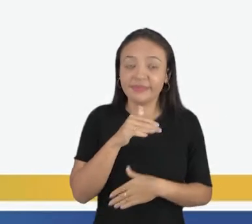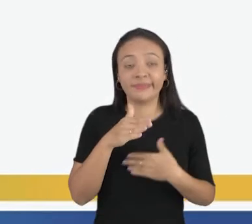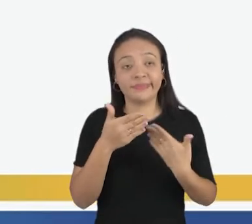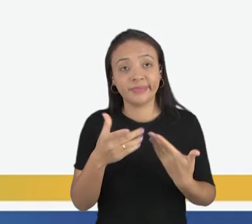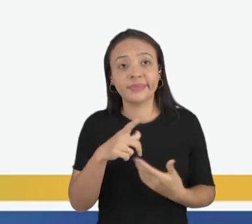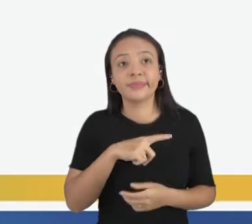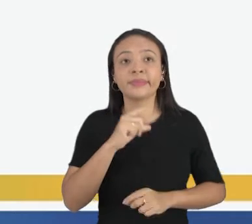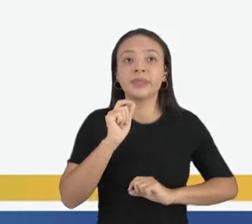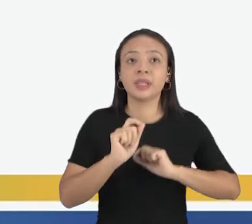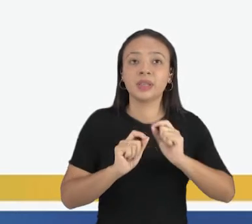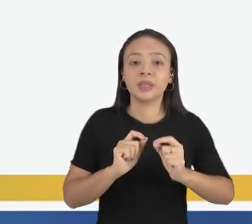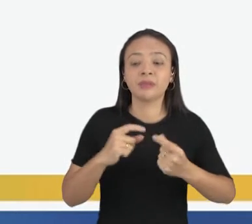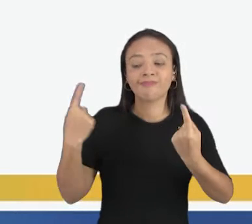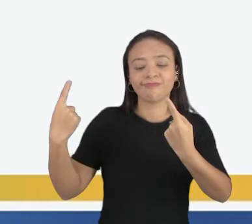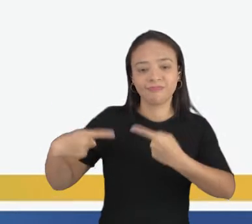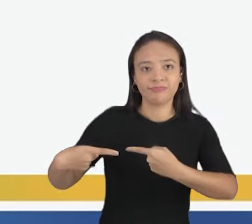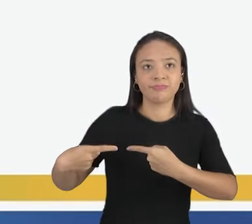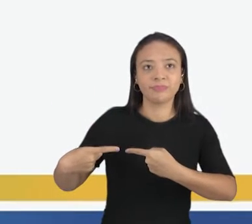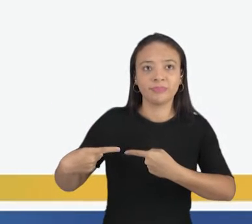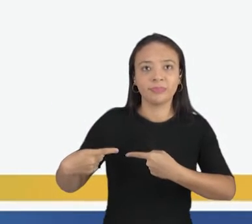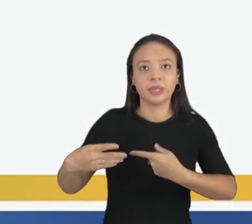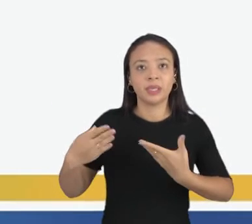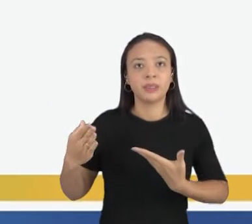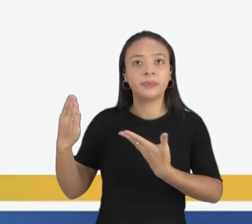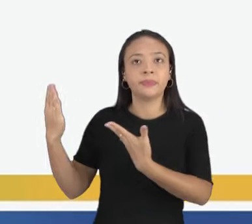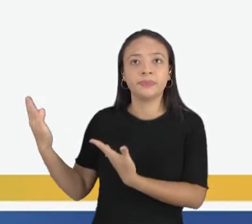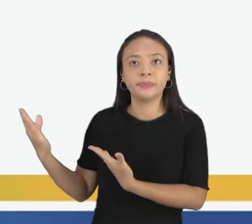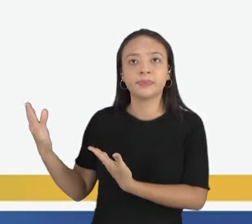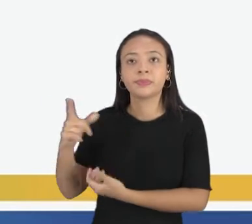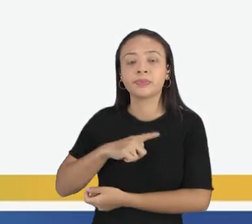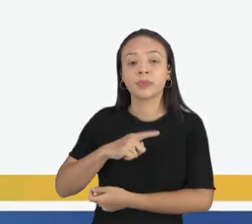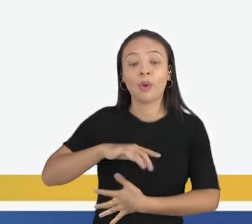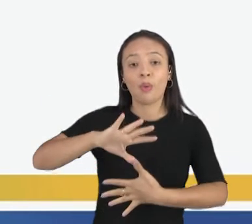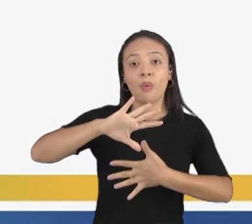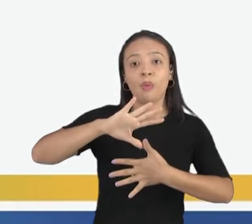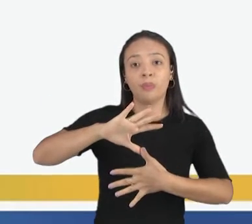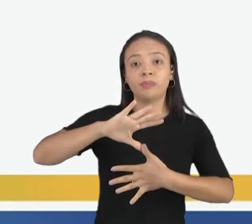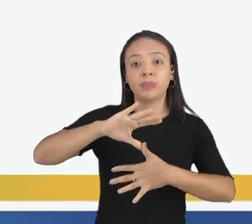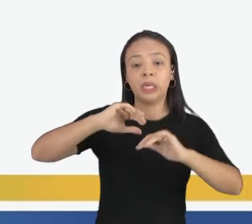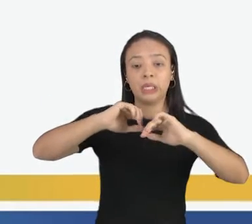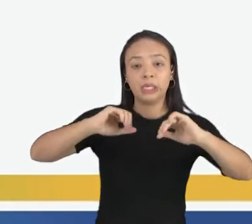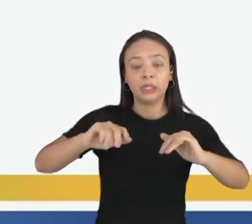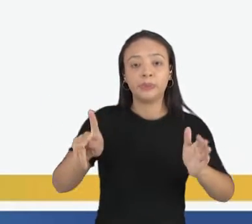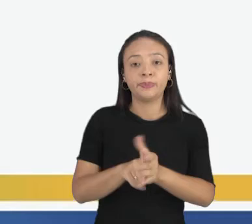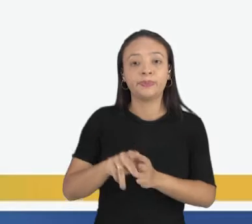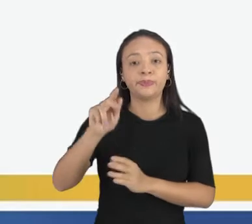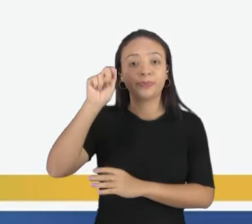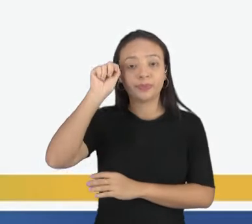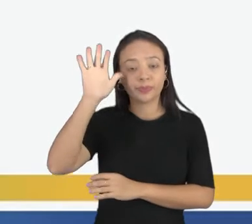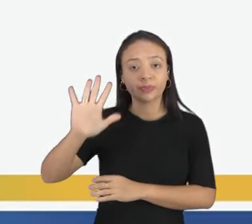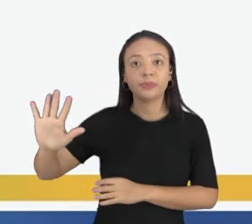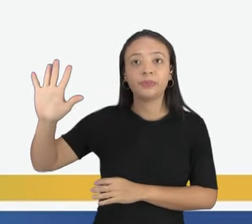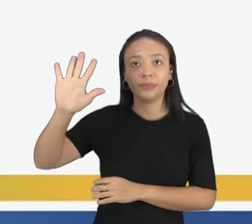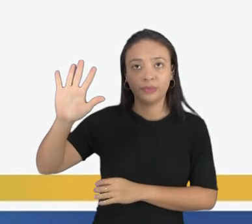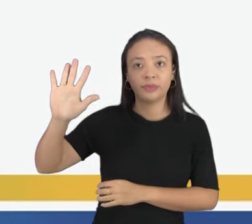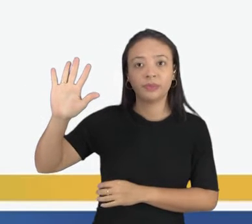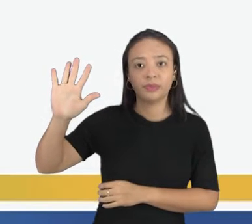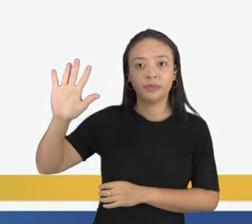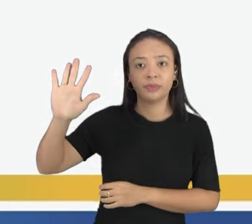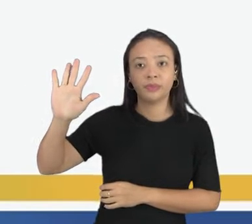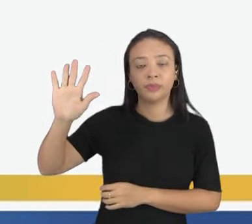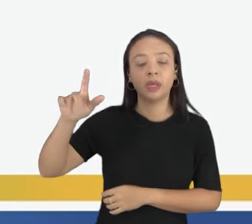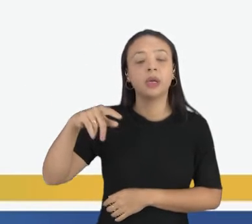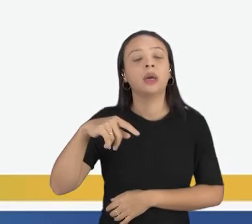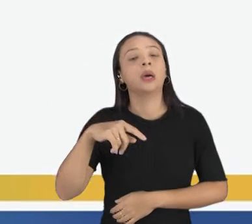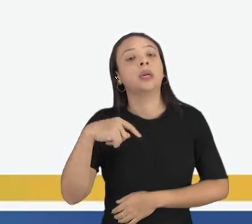ter essa disputa. E ali no ladinho a gente tem um mapa, né, da divisão da África, o continente que, né, a gente sempre